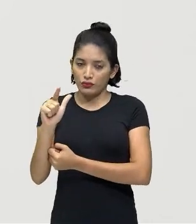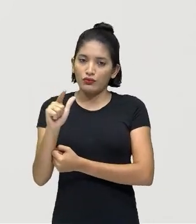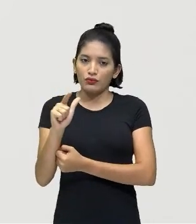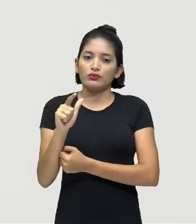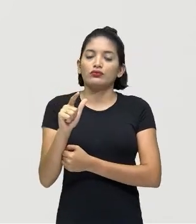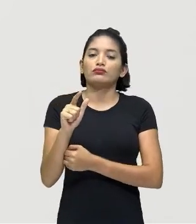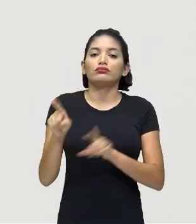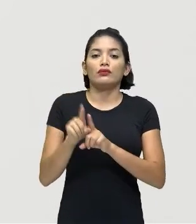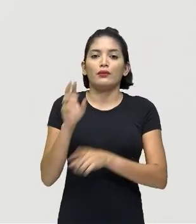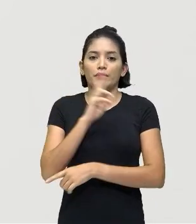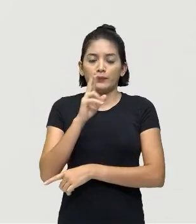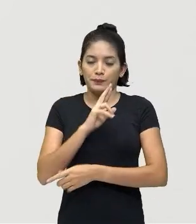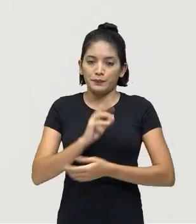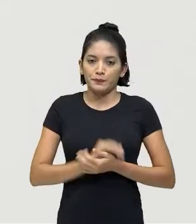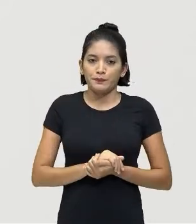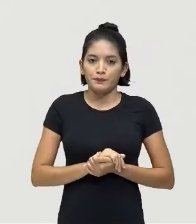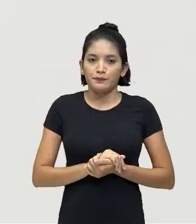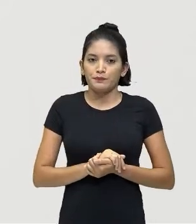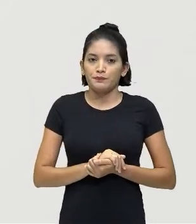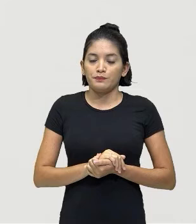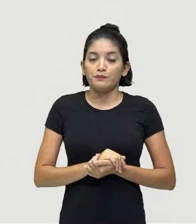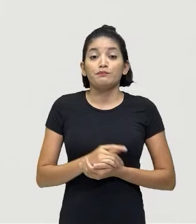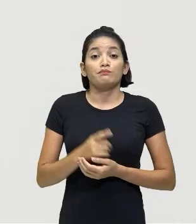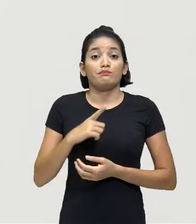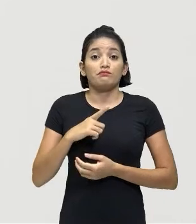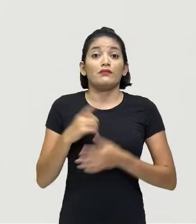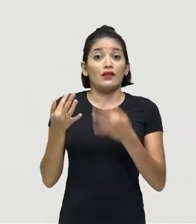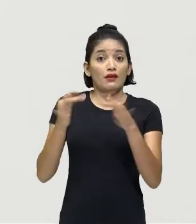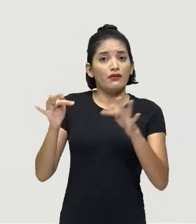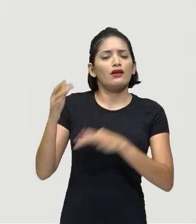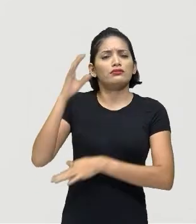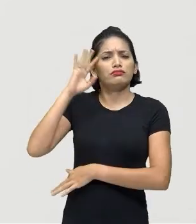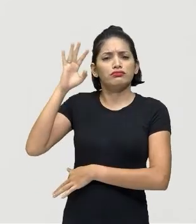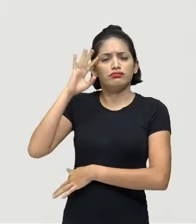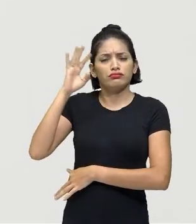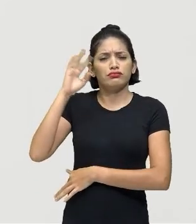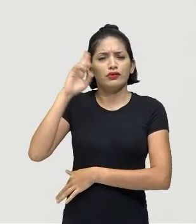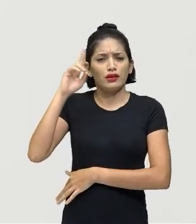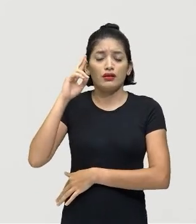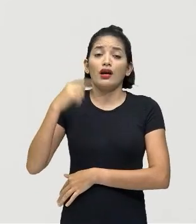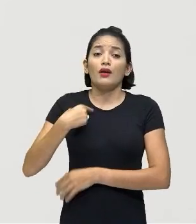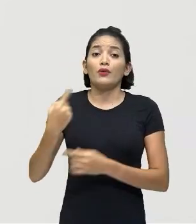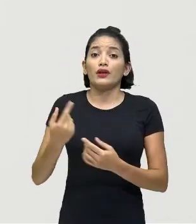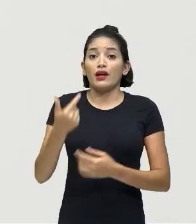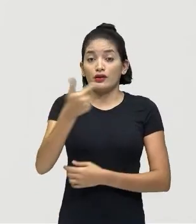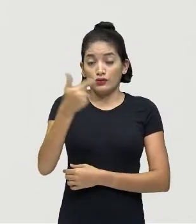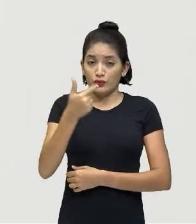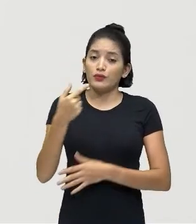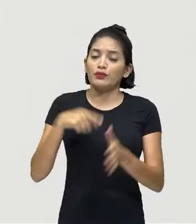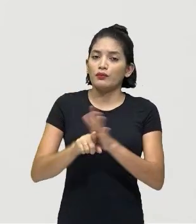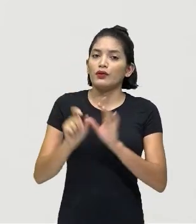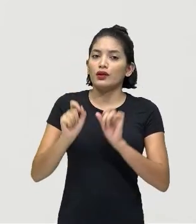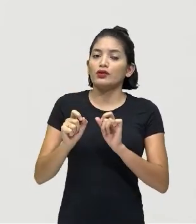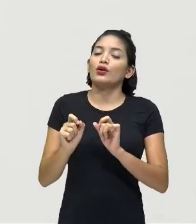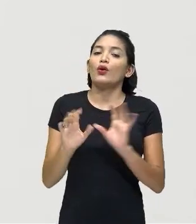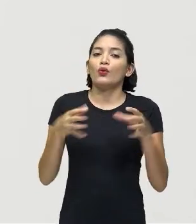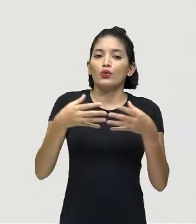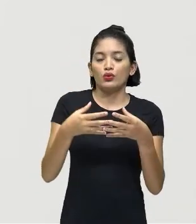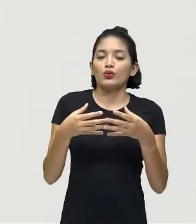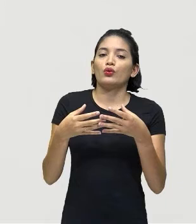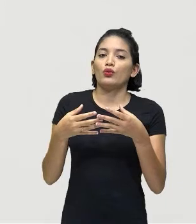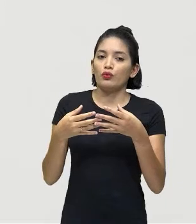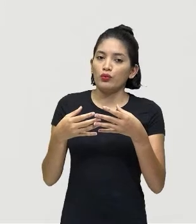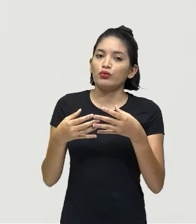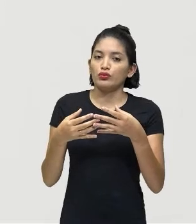parlamento russo. Opa, aqui eu tenho uma reflexão, porque as 2 primeiras questões a professora me falou dos bolcheviques,